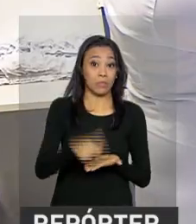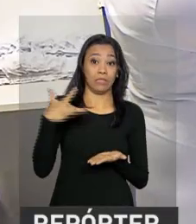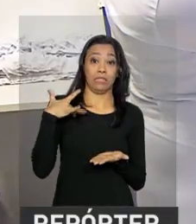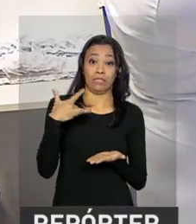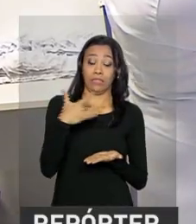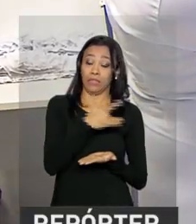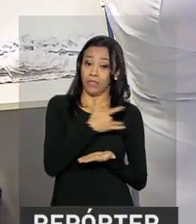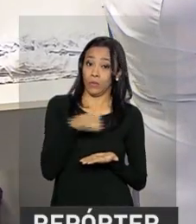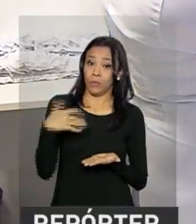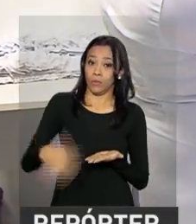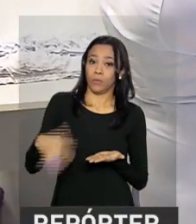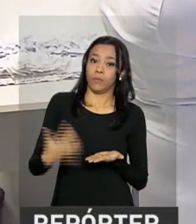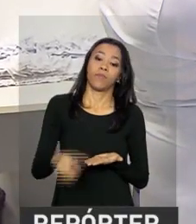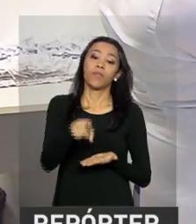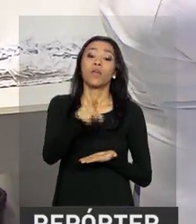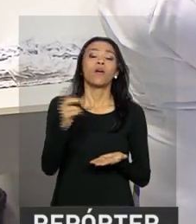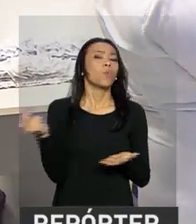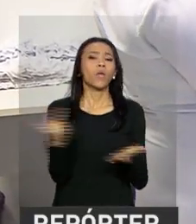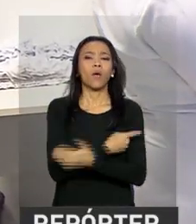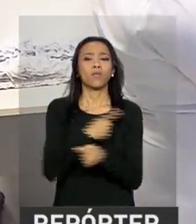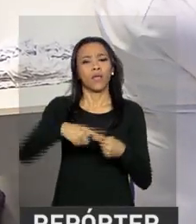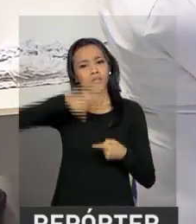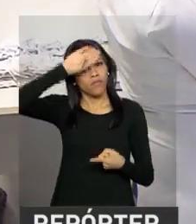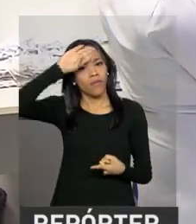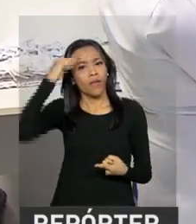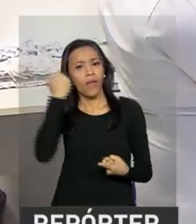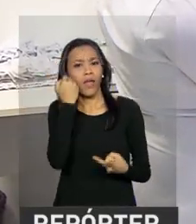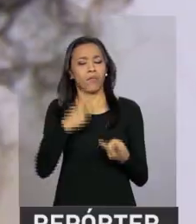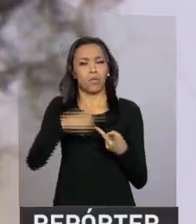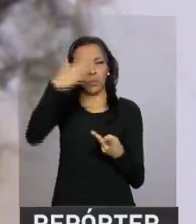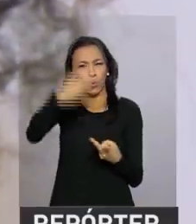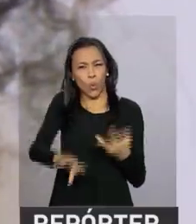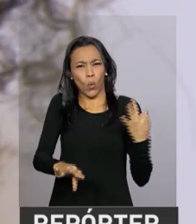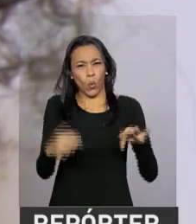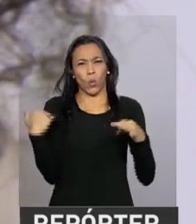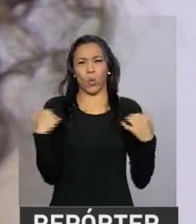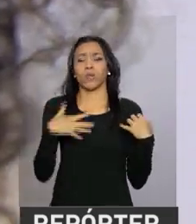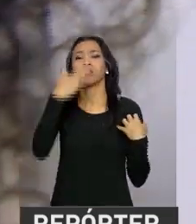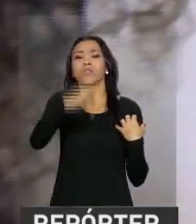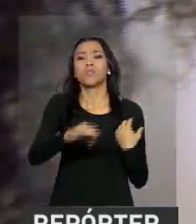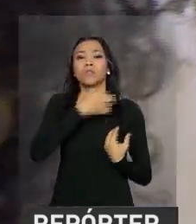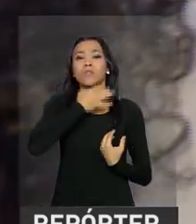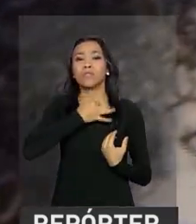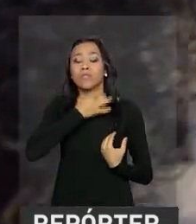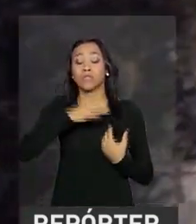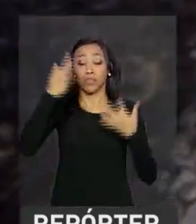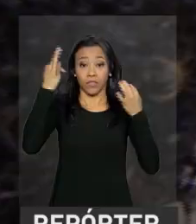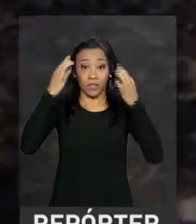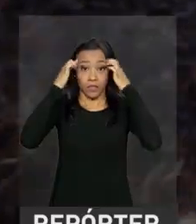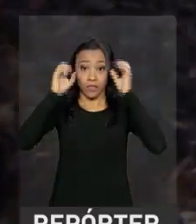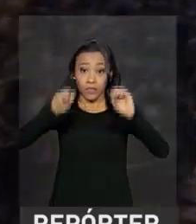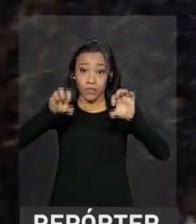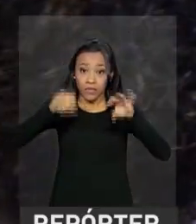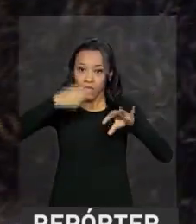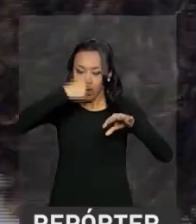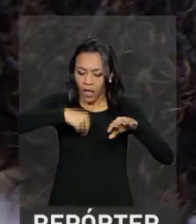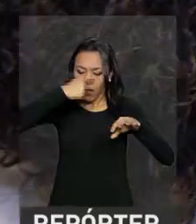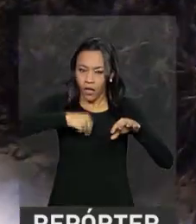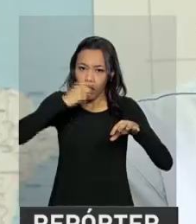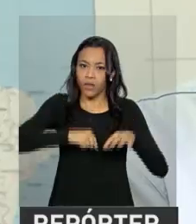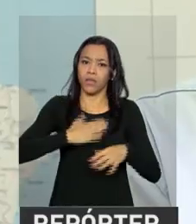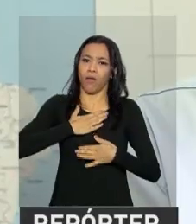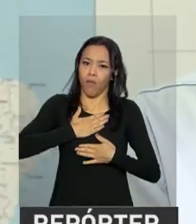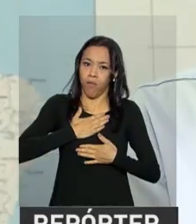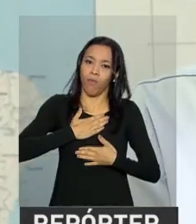doença. Entre os sintomas da gripe estão febre alta, dores musculares, dor de garganta, dores de cabeça, coriza e tosse